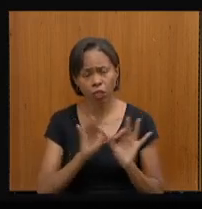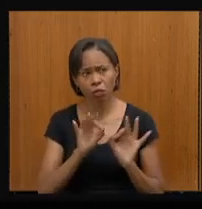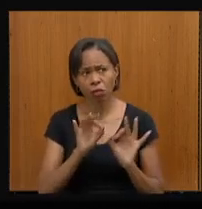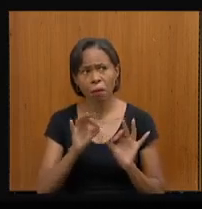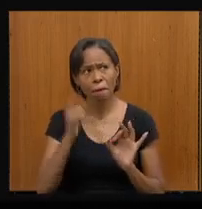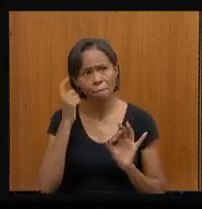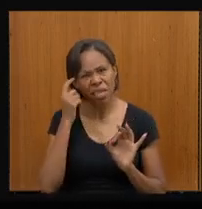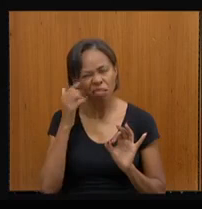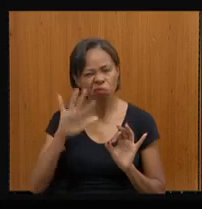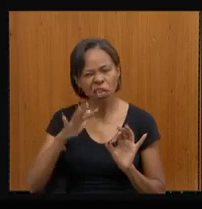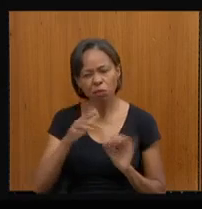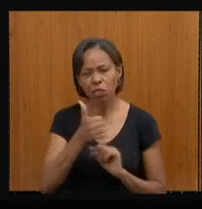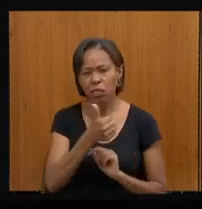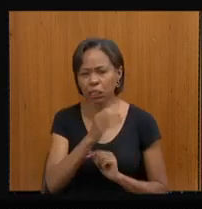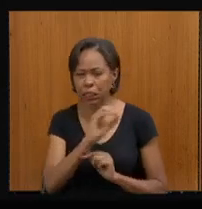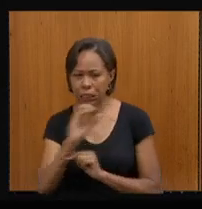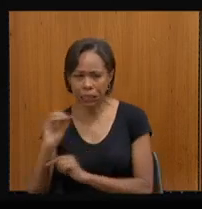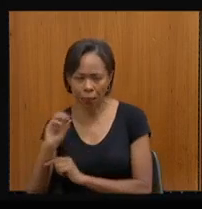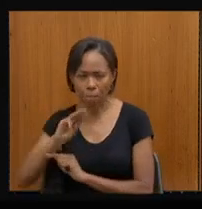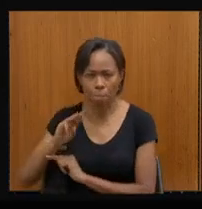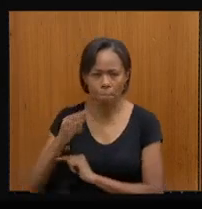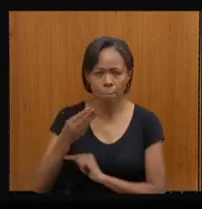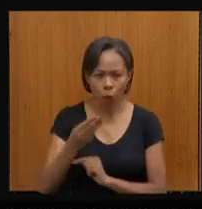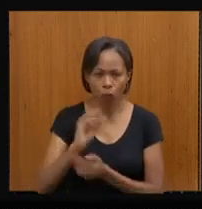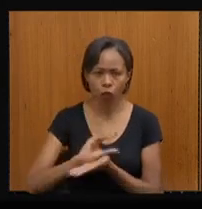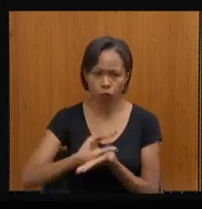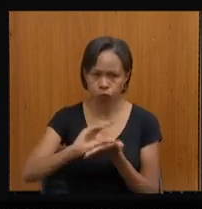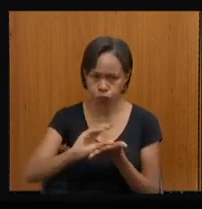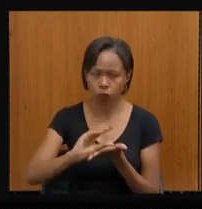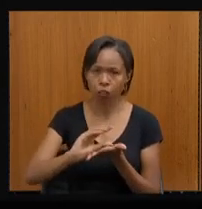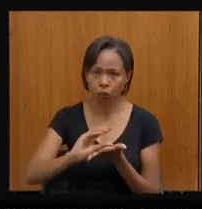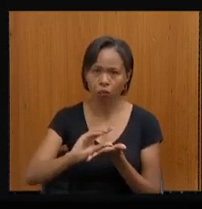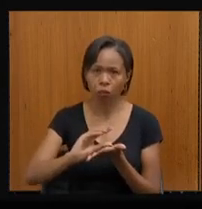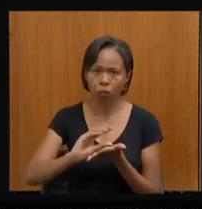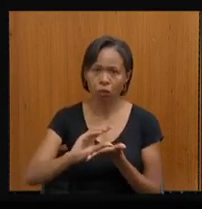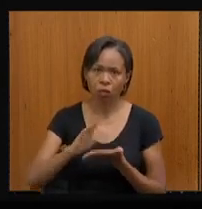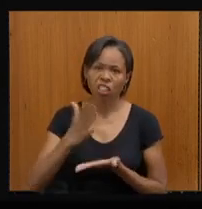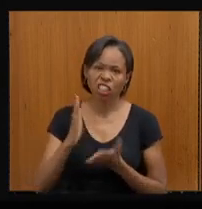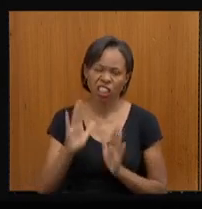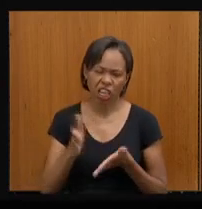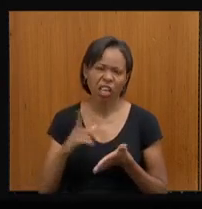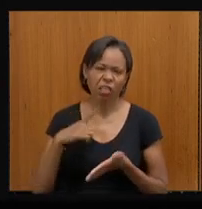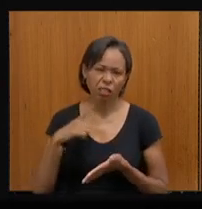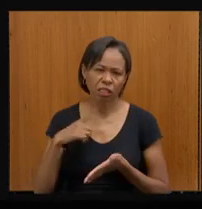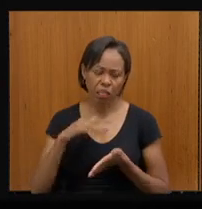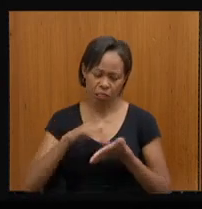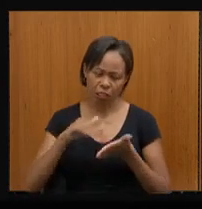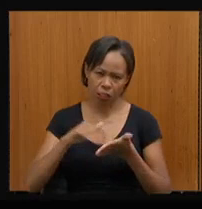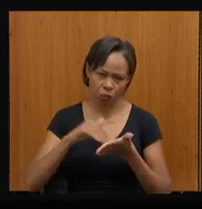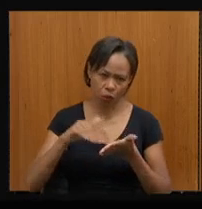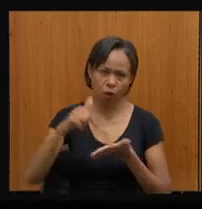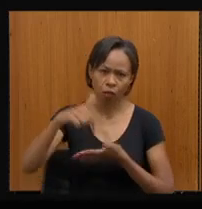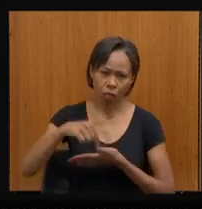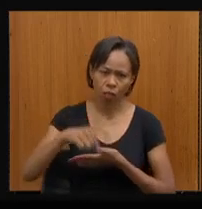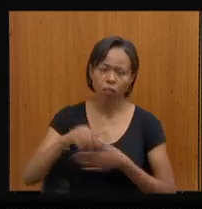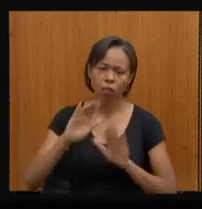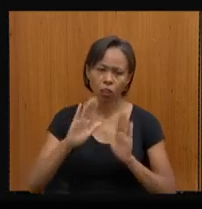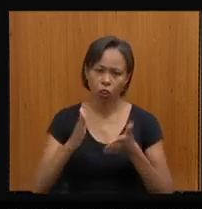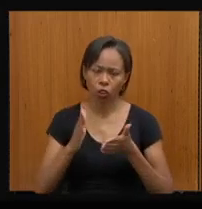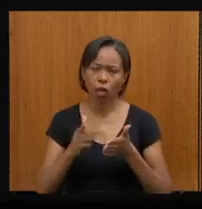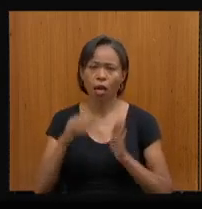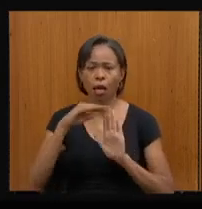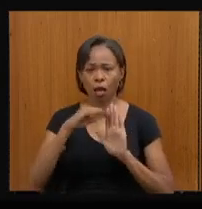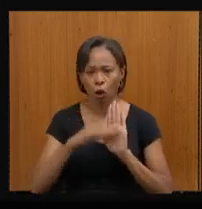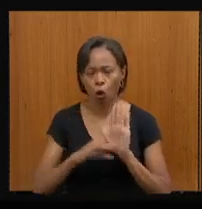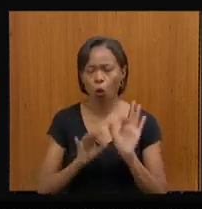ordem de seis bilhões Eles já levaram áreas daqui e já tem escritório Cerquilho e vão é um projeto que tá